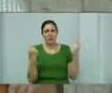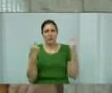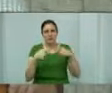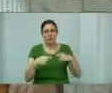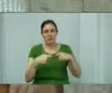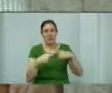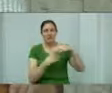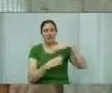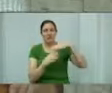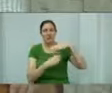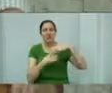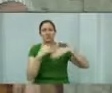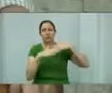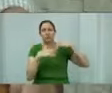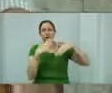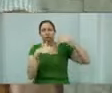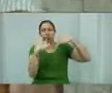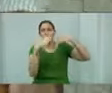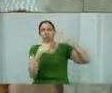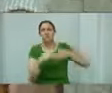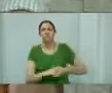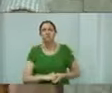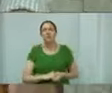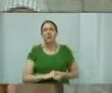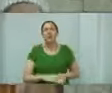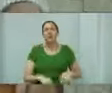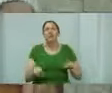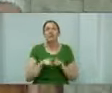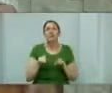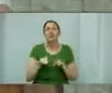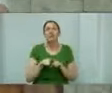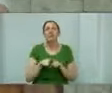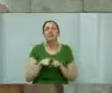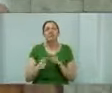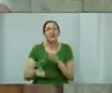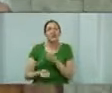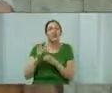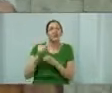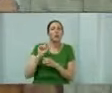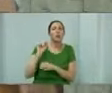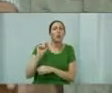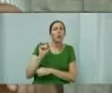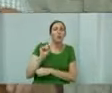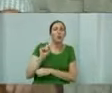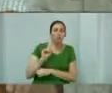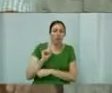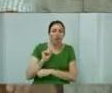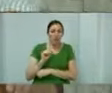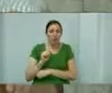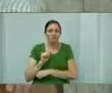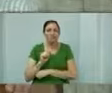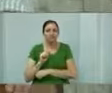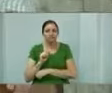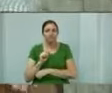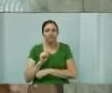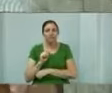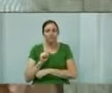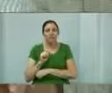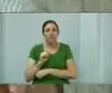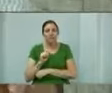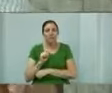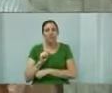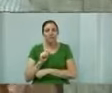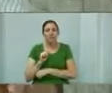capacidade para as empresas produzirem, gerar emprego e renda. Você está também colocando à disposição da